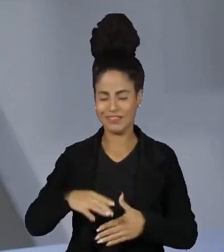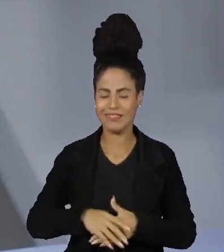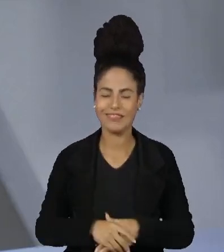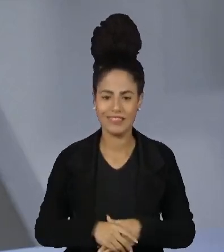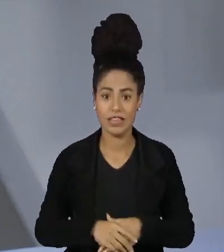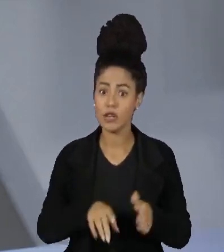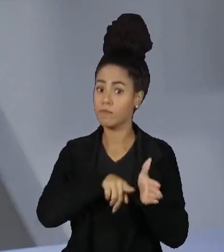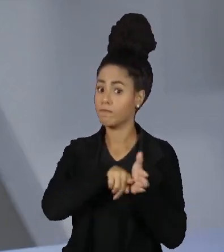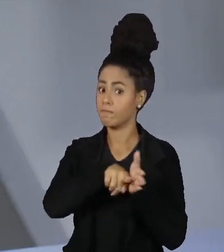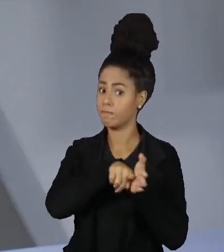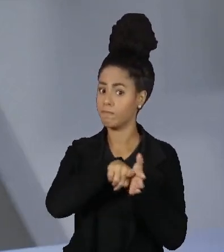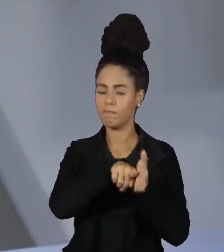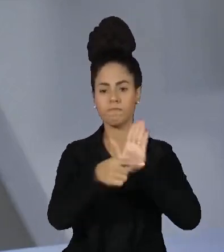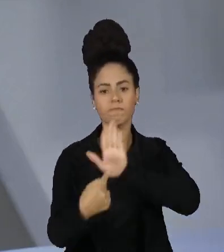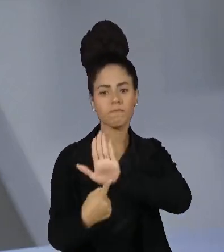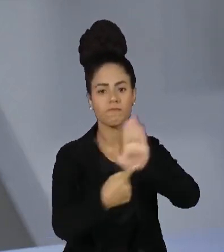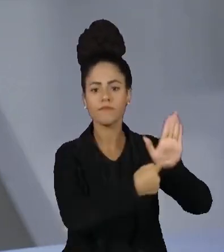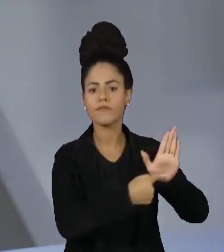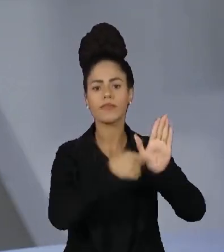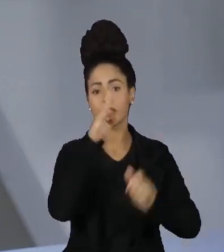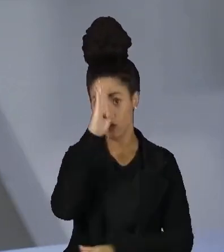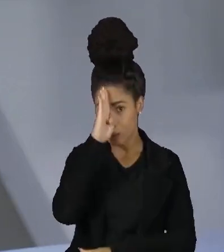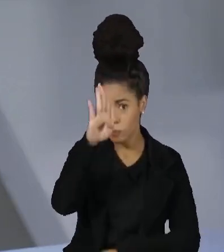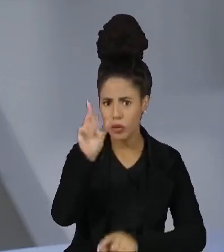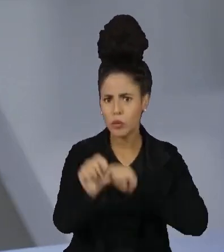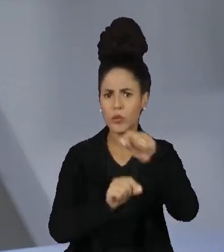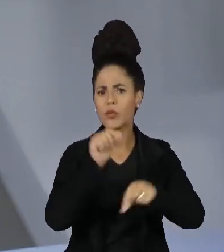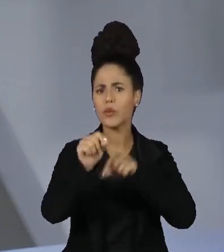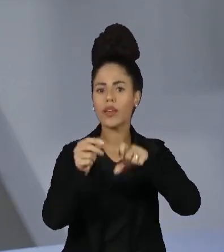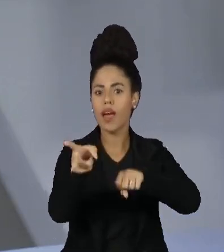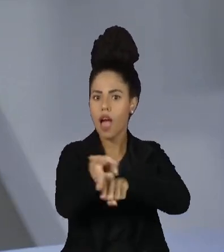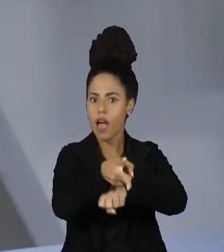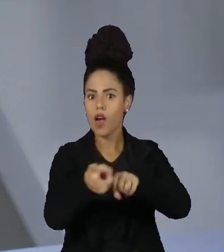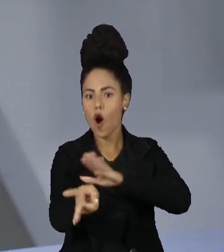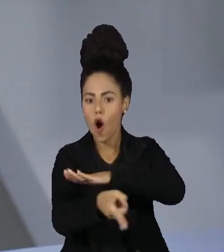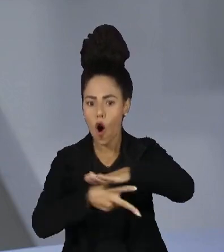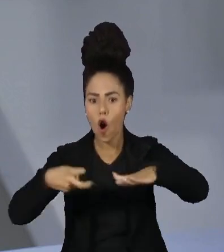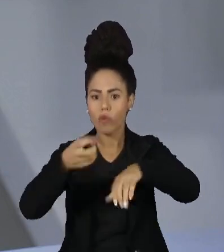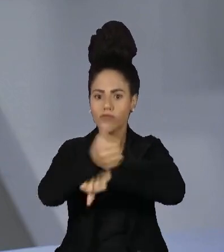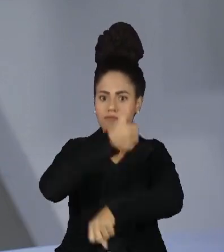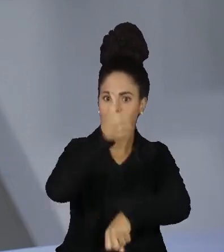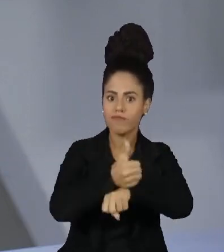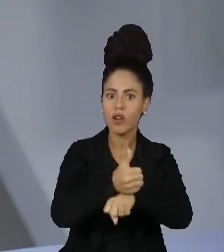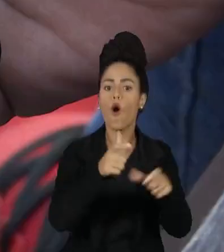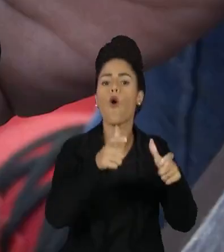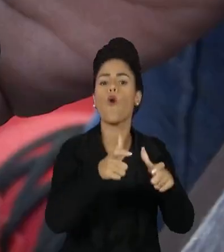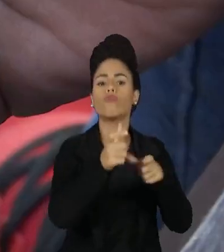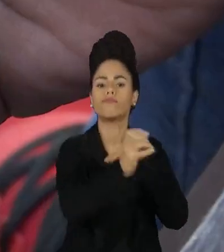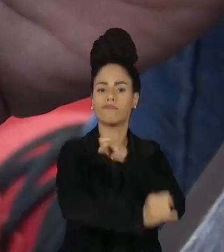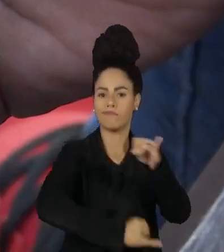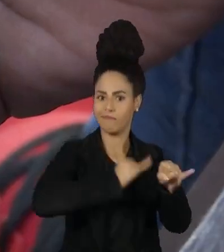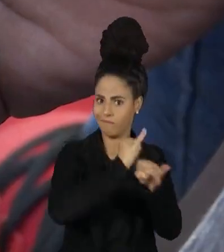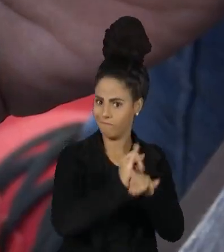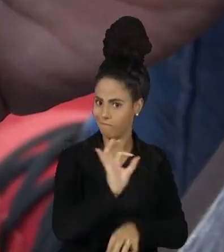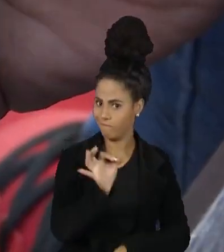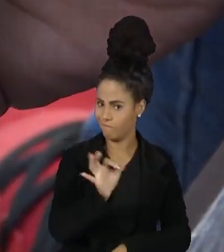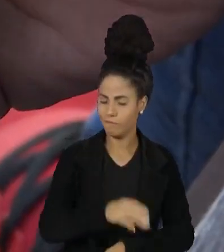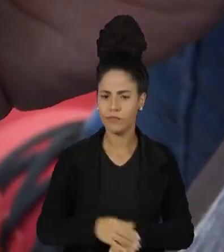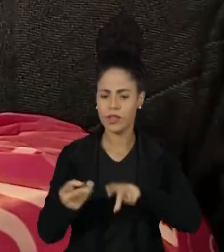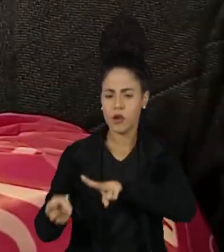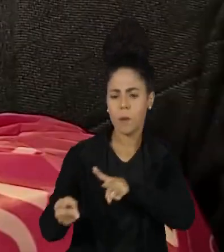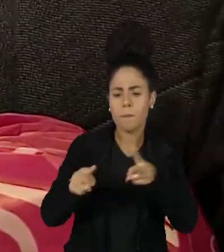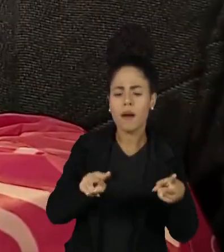uma pesquisa revela os principais tipos de golpes e também de vítimas na internet transações